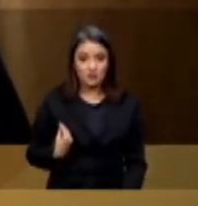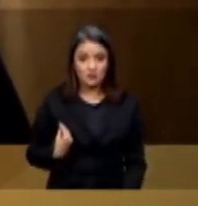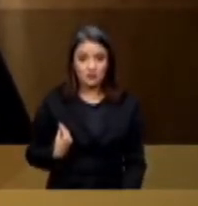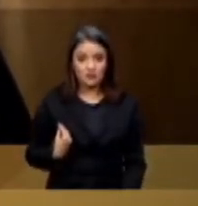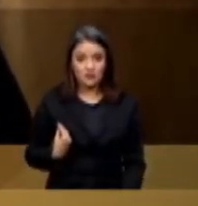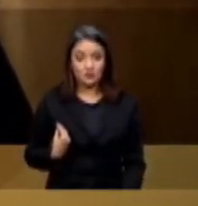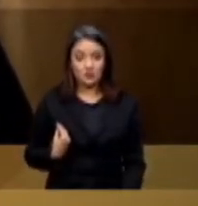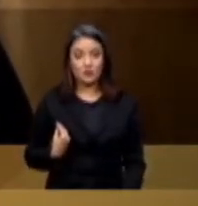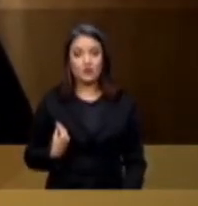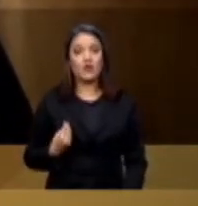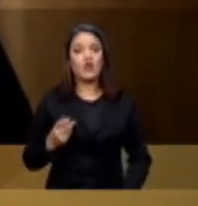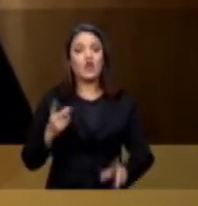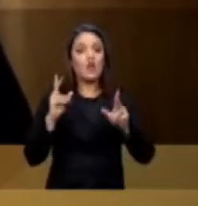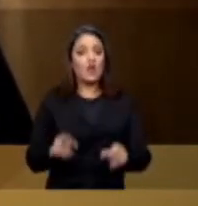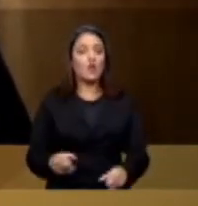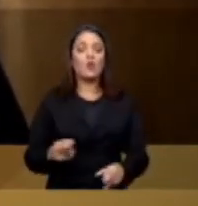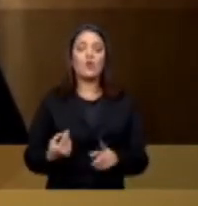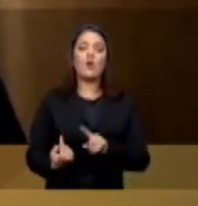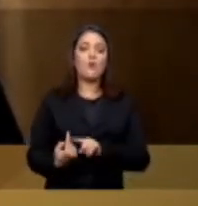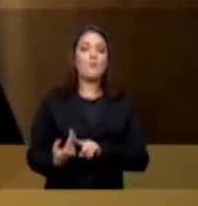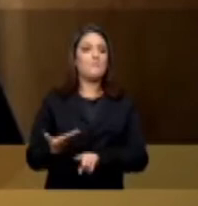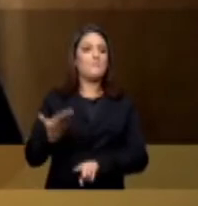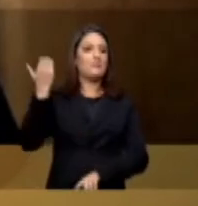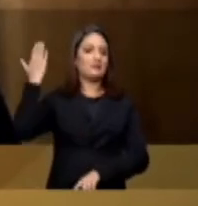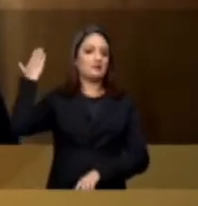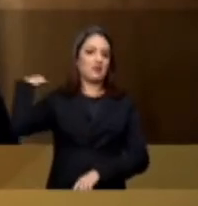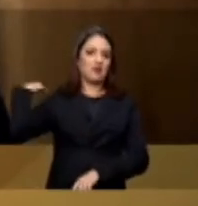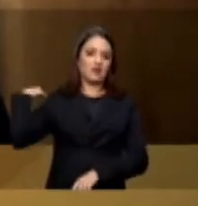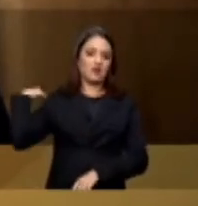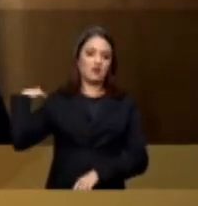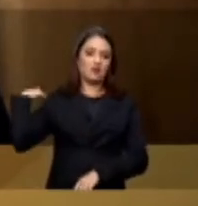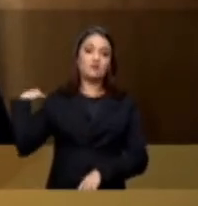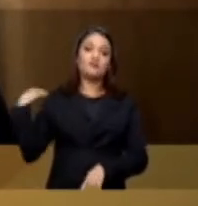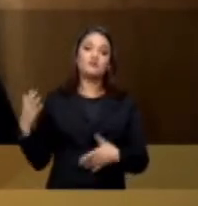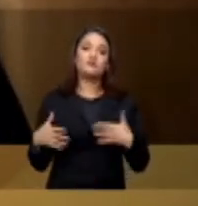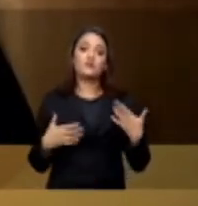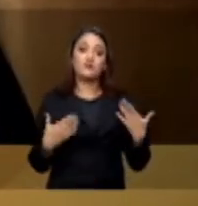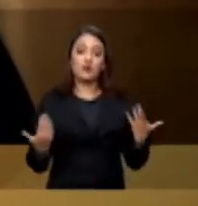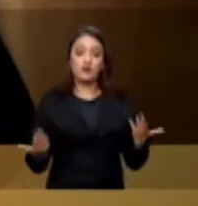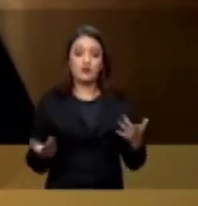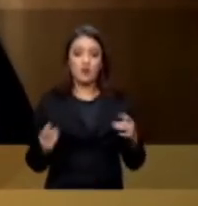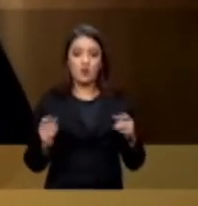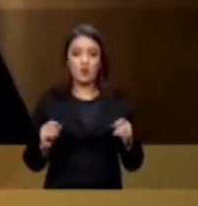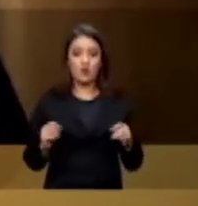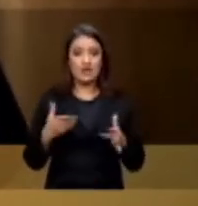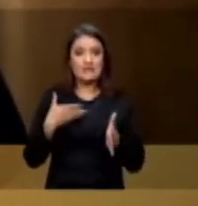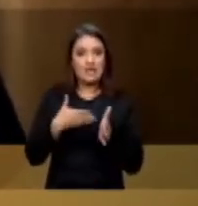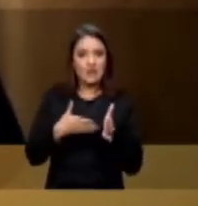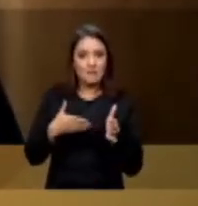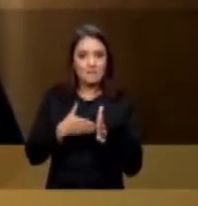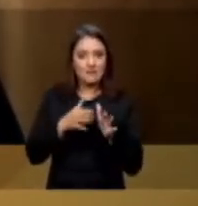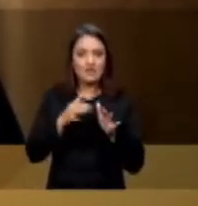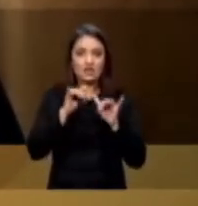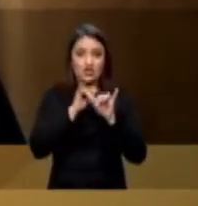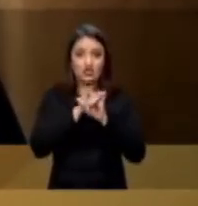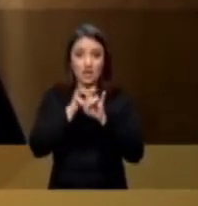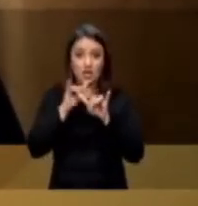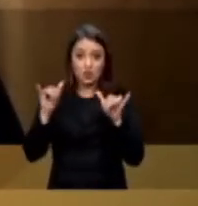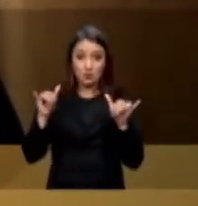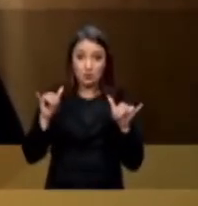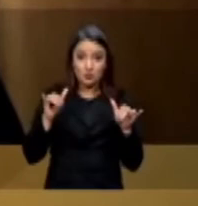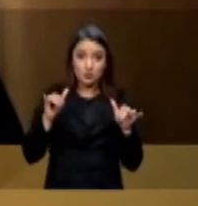disciplina antiga e o modus vivendi antigo. A limitação de anúncios em